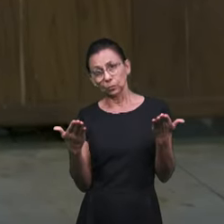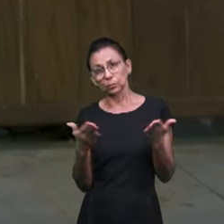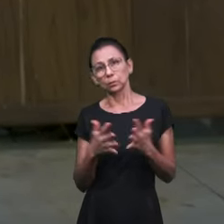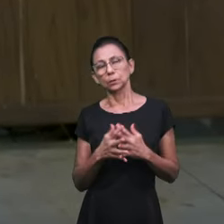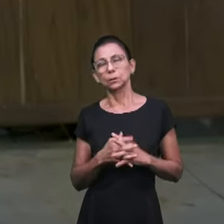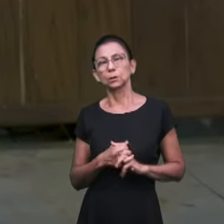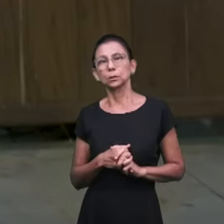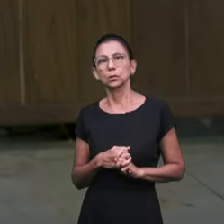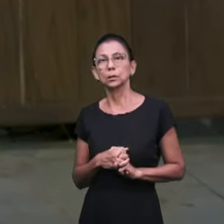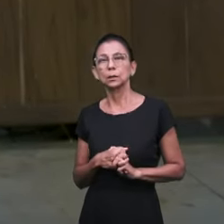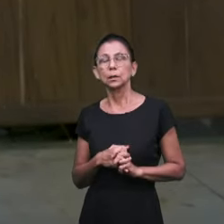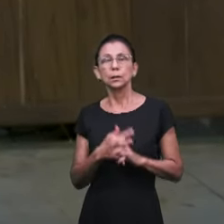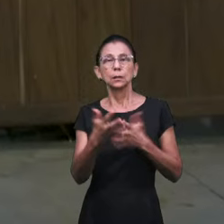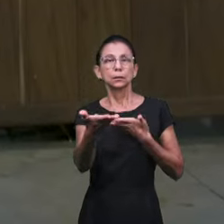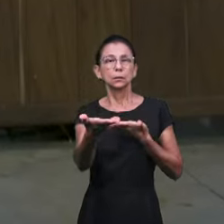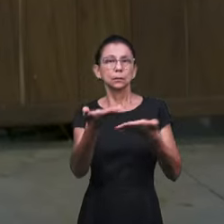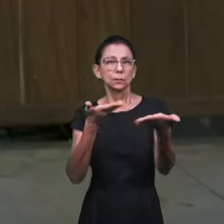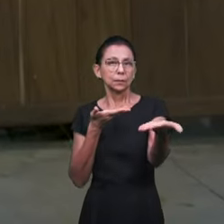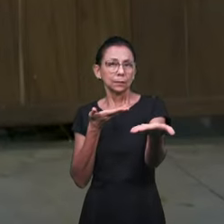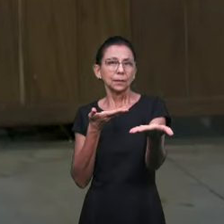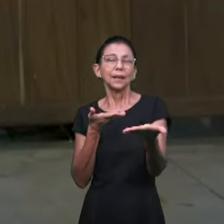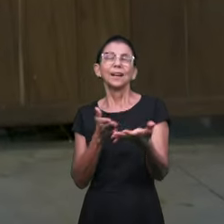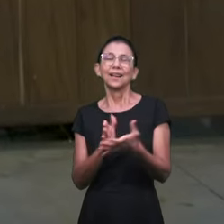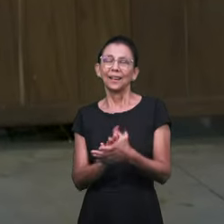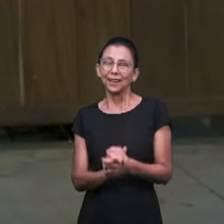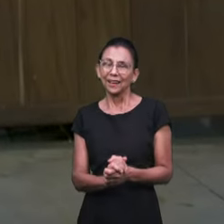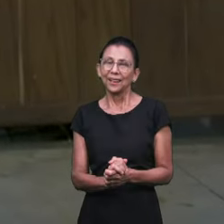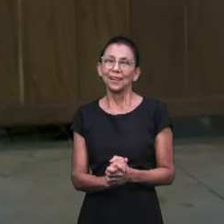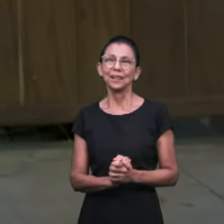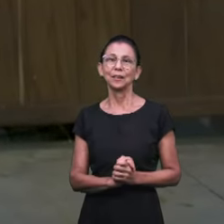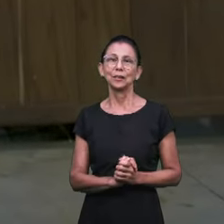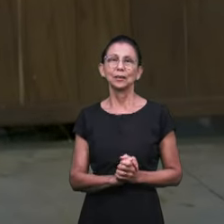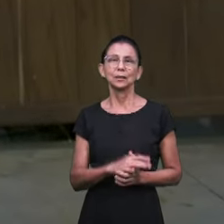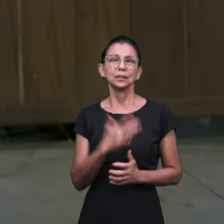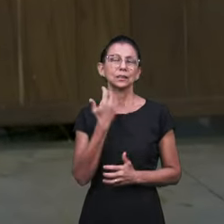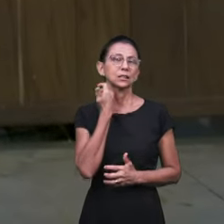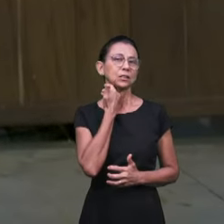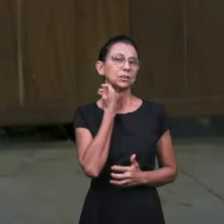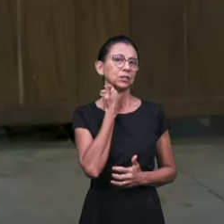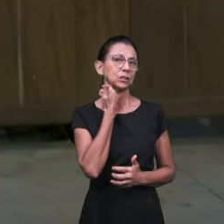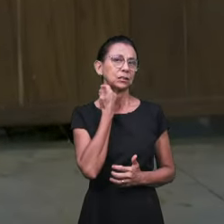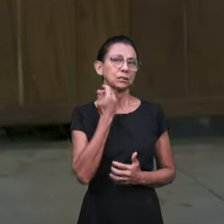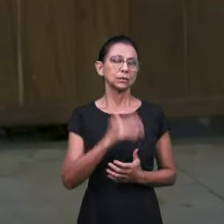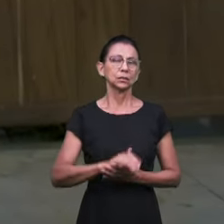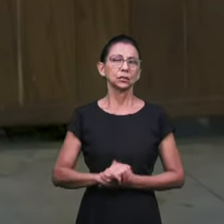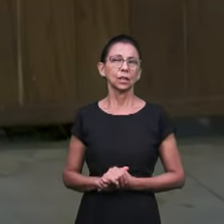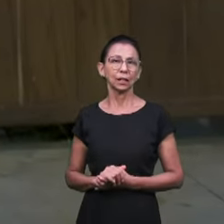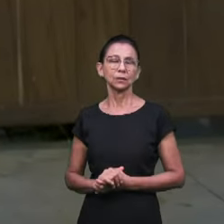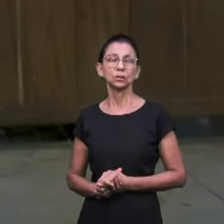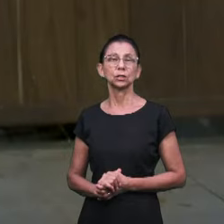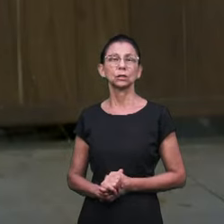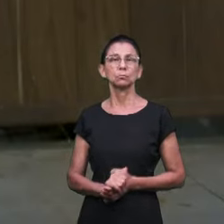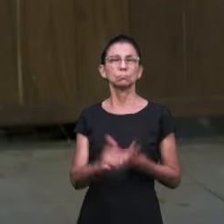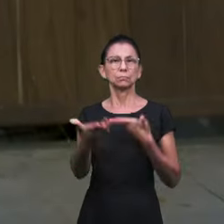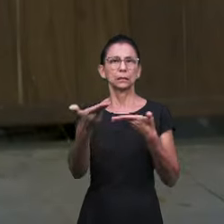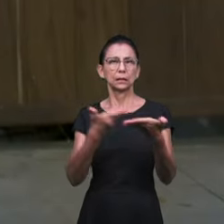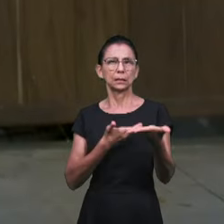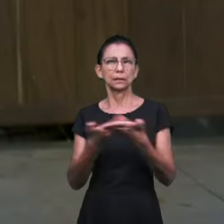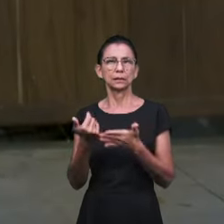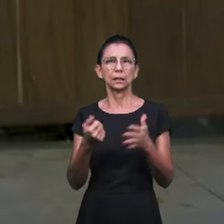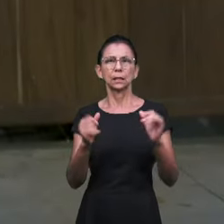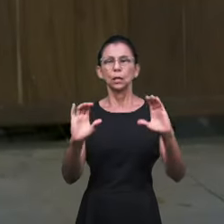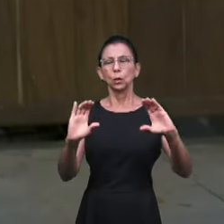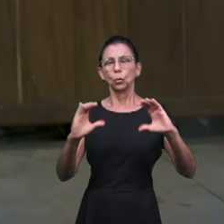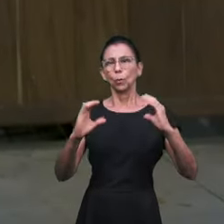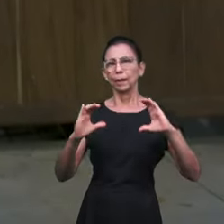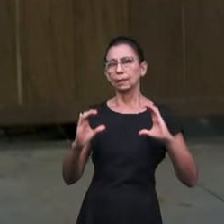estar interagindo conosco através do chat. Você pode entrar no chat e fazer sua interação, colocar ali seu comentário, a